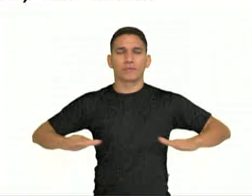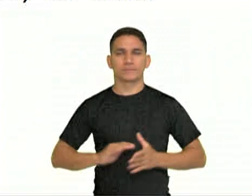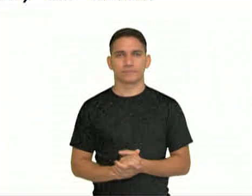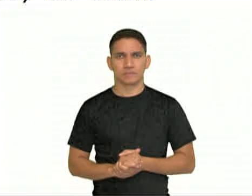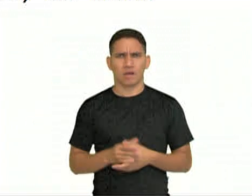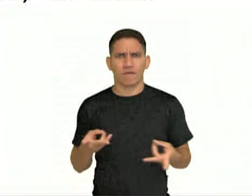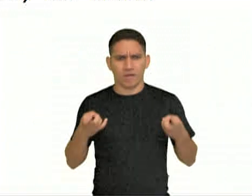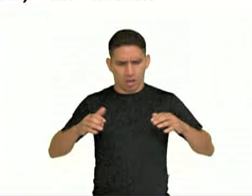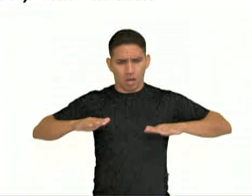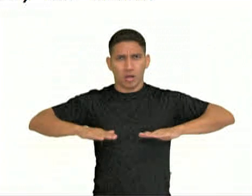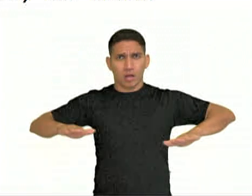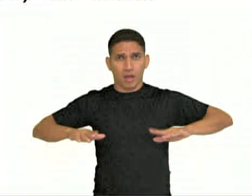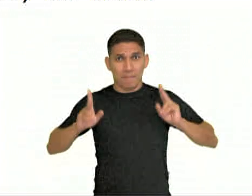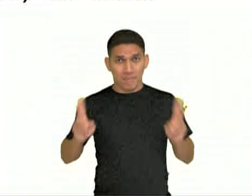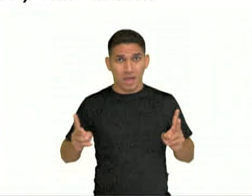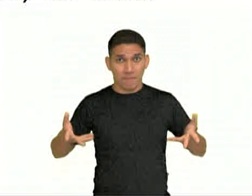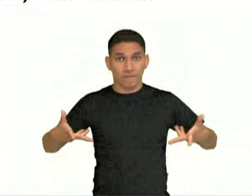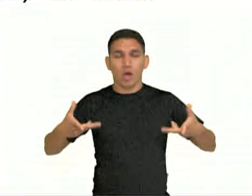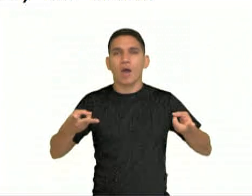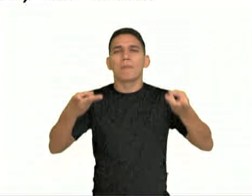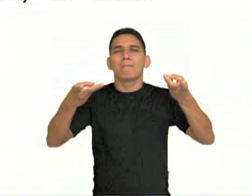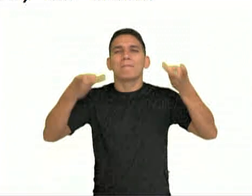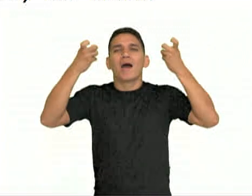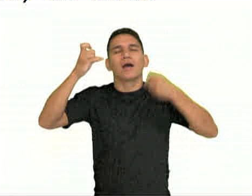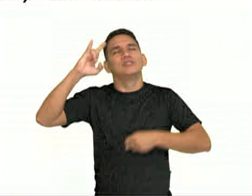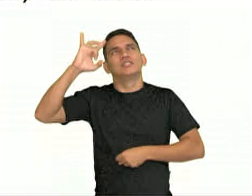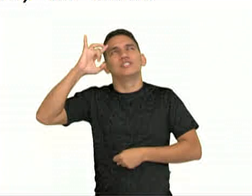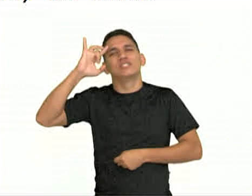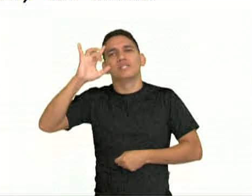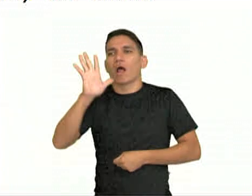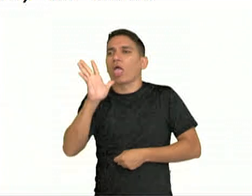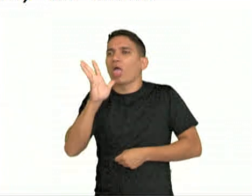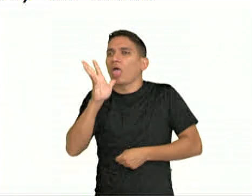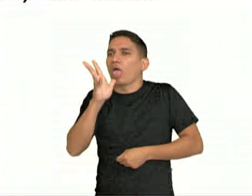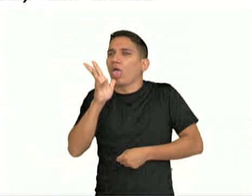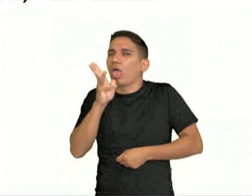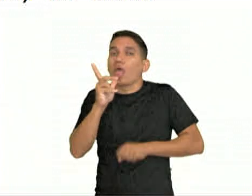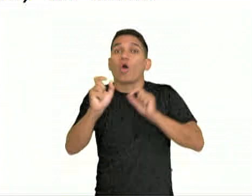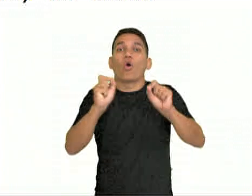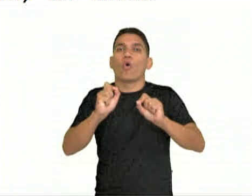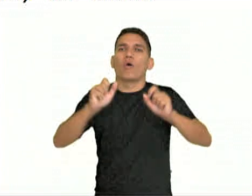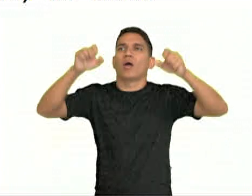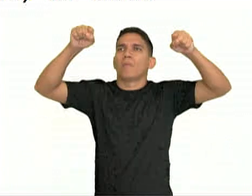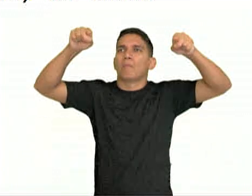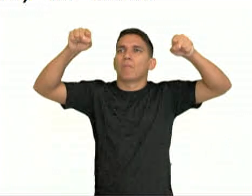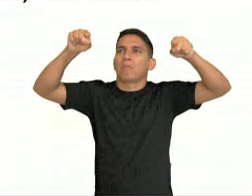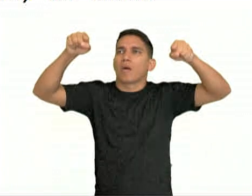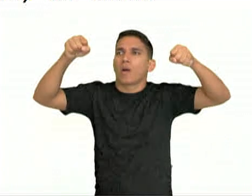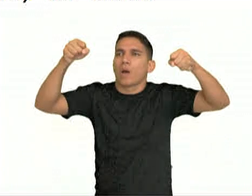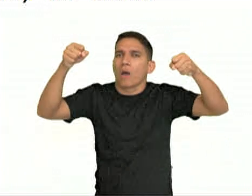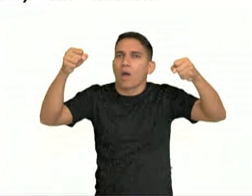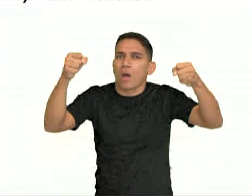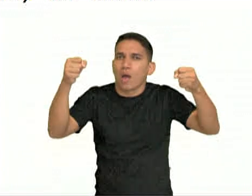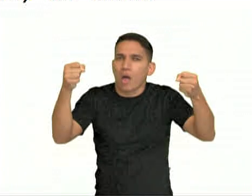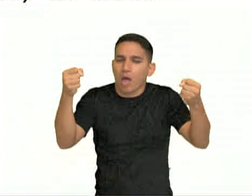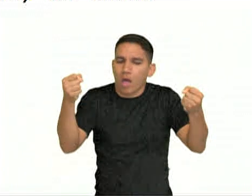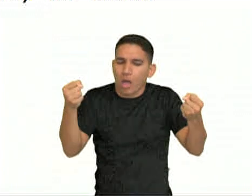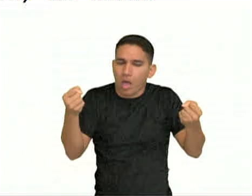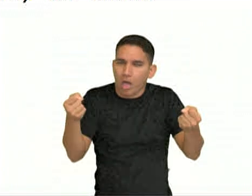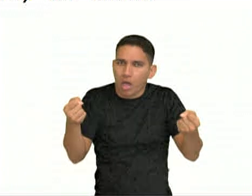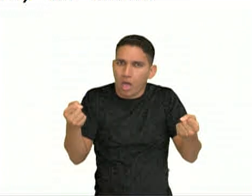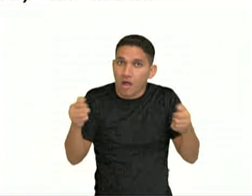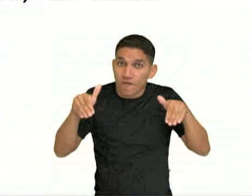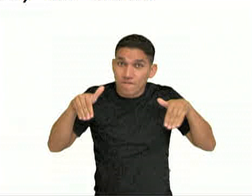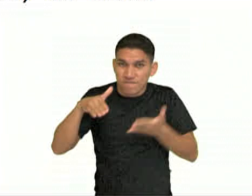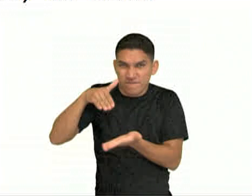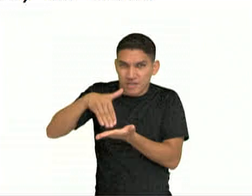velocidade do solo, você tem que imaginar um negócio de câmera lenta, certo? Em que você teria o seguinte: a bola está caindo, chegou lá no final, você está